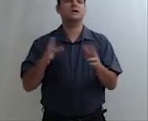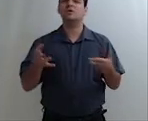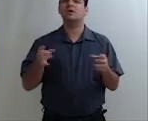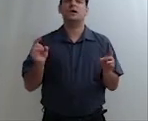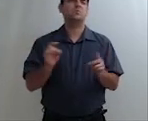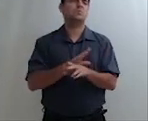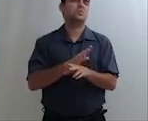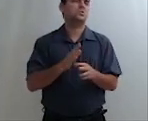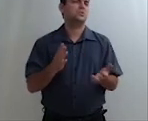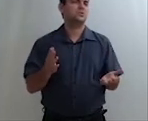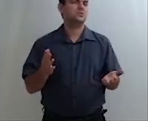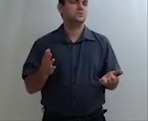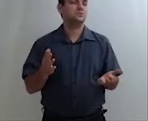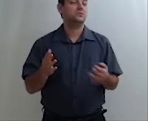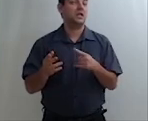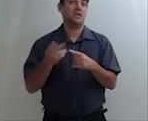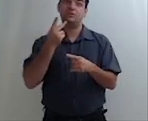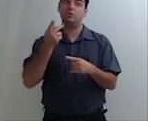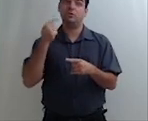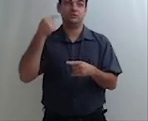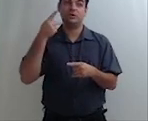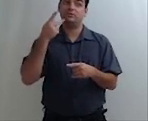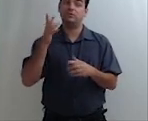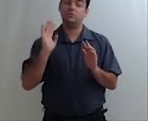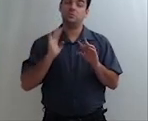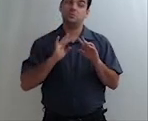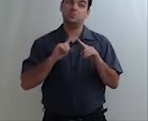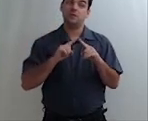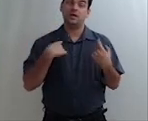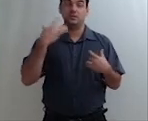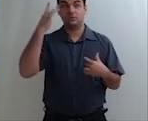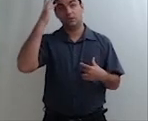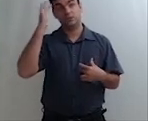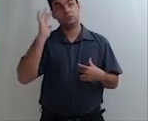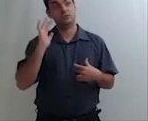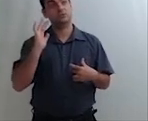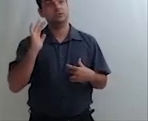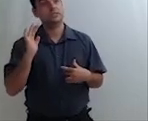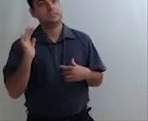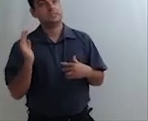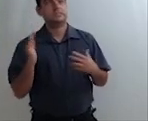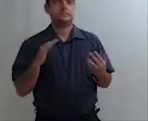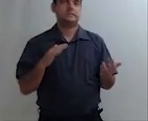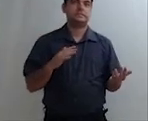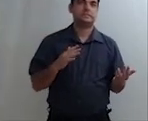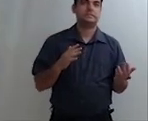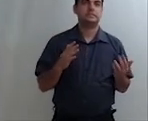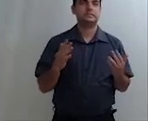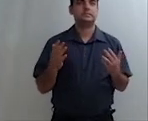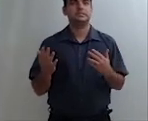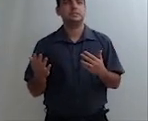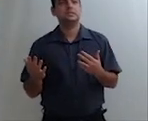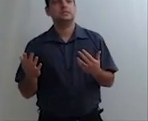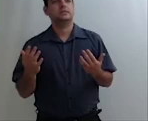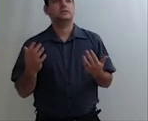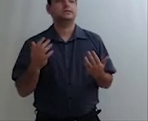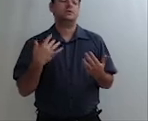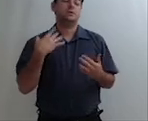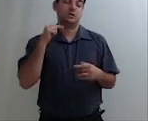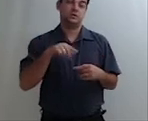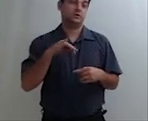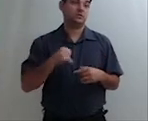eh nós não podemos me parece que essa sexta turma não pode analisar sobre essa perspectiva porque